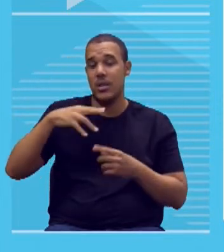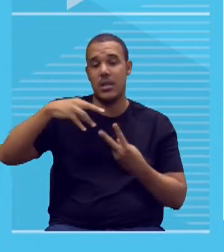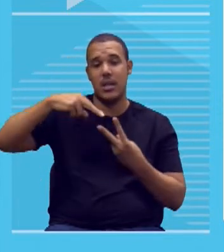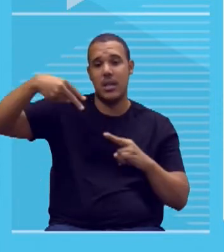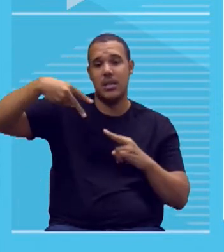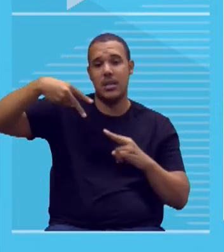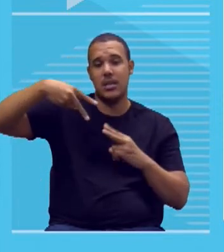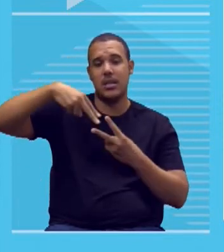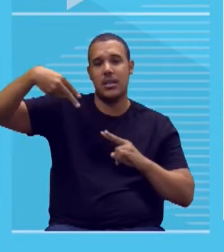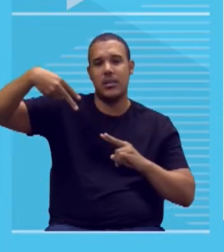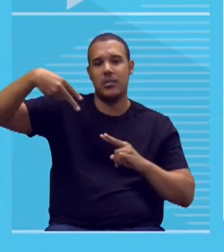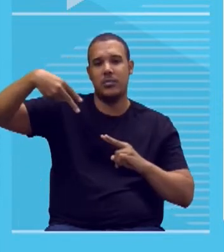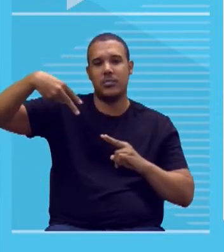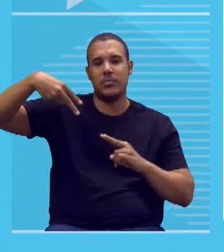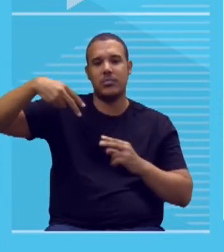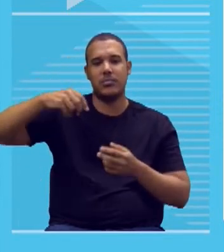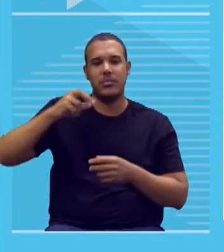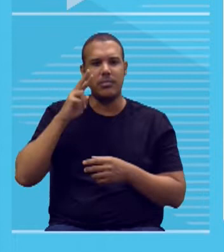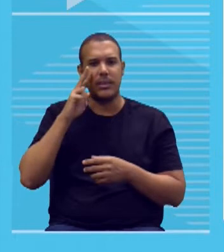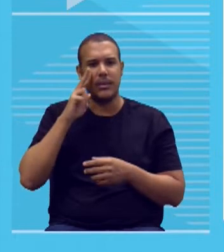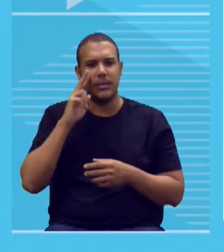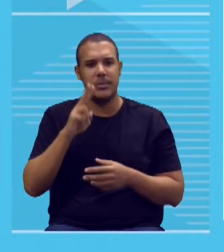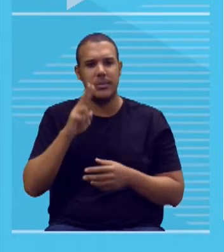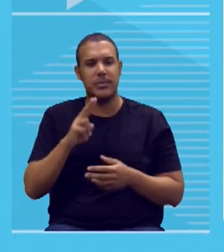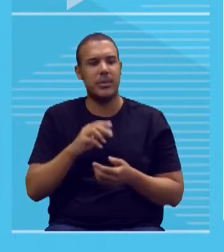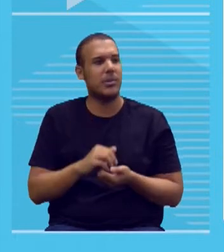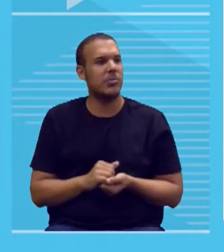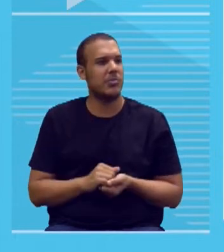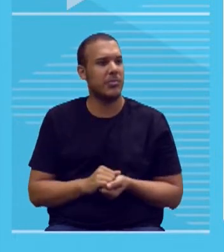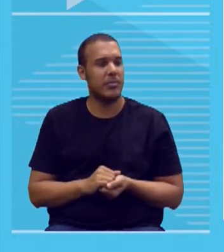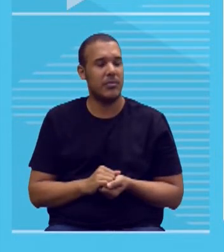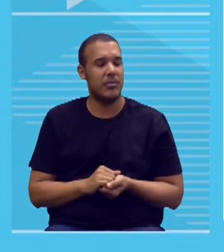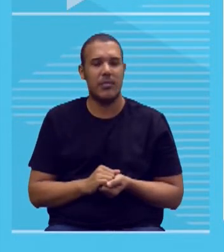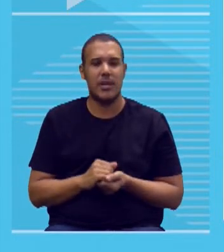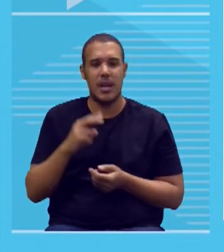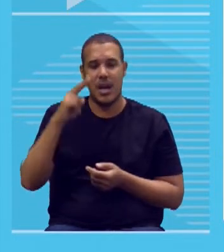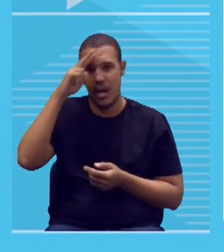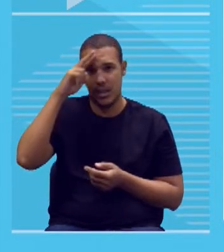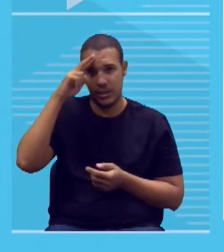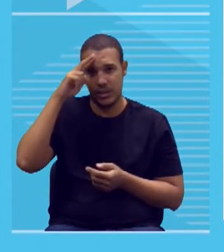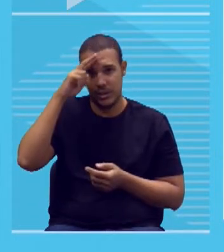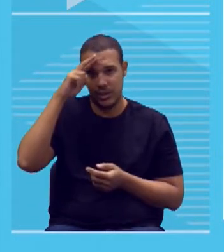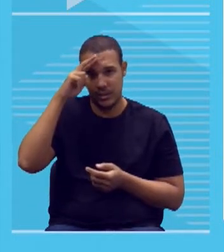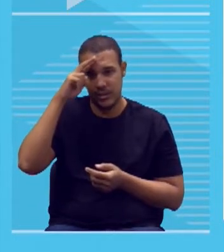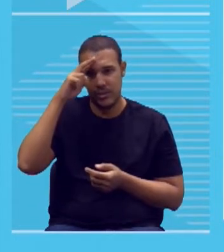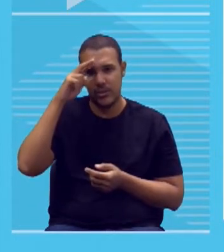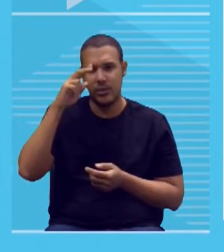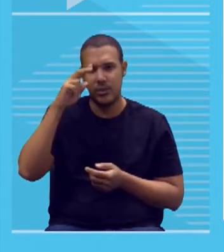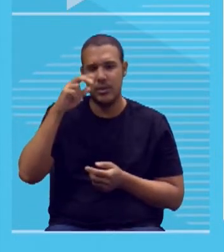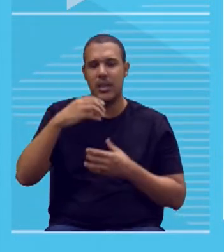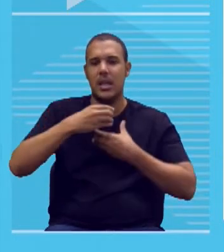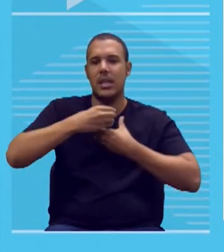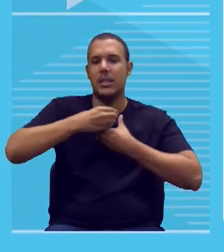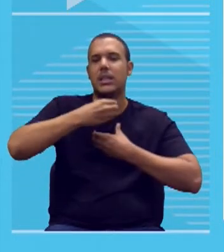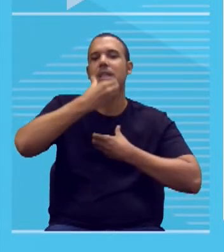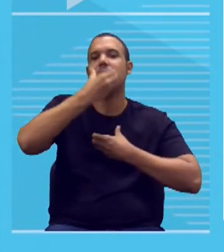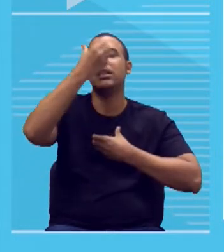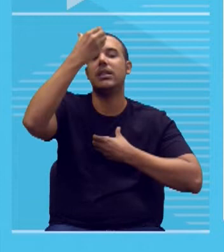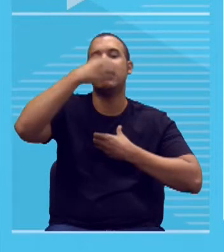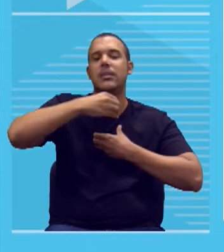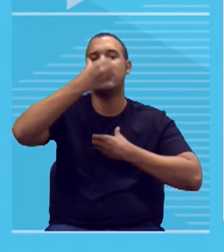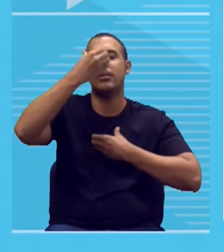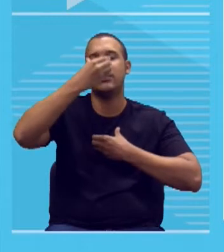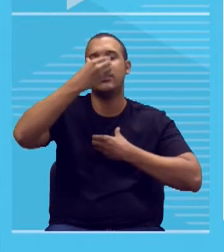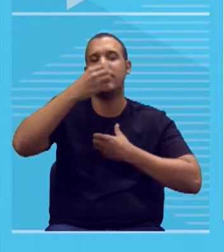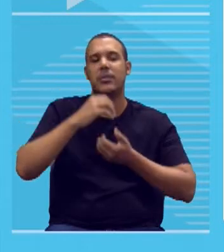genética e vamos ver como é que fica a historinha sobre o tamanho do pescoço da girafa